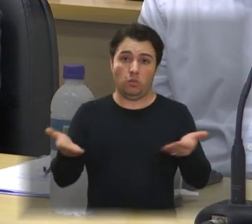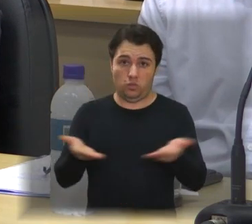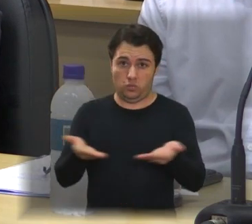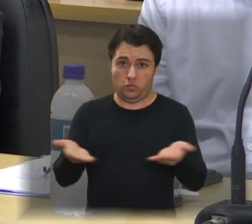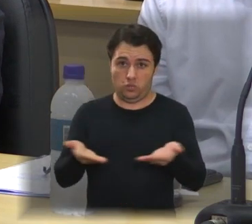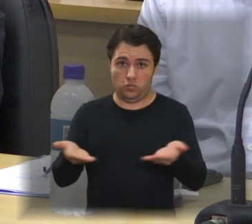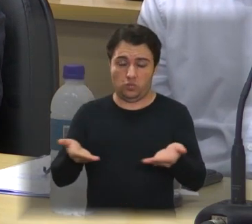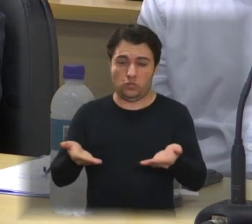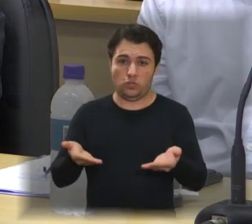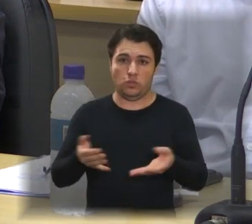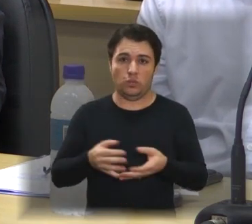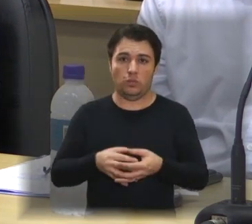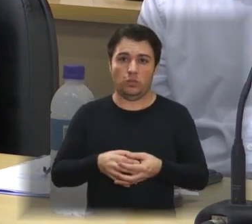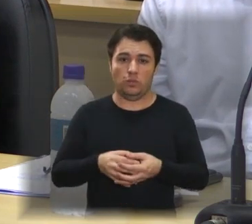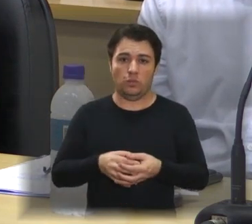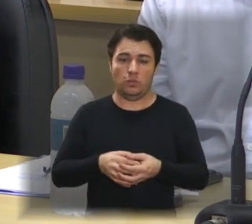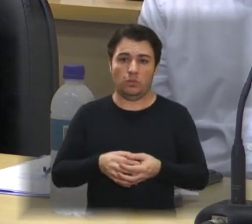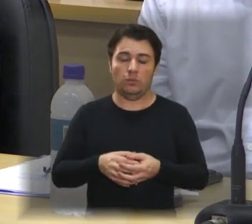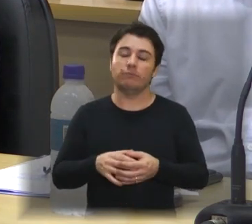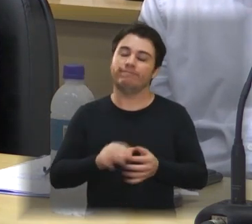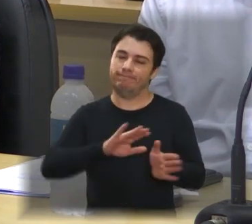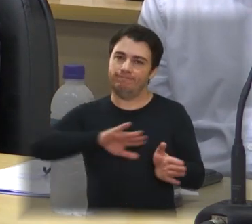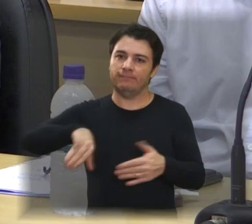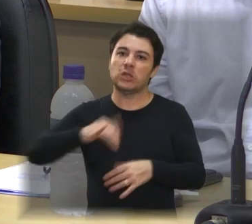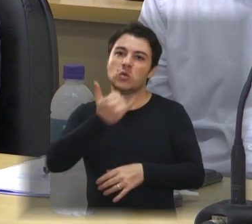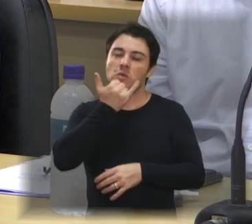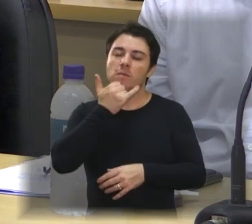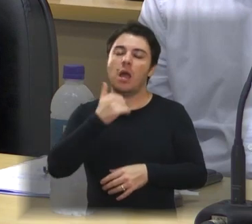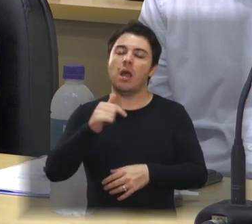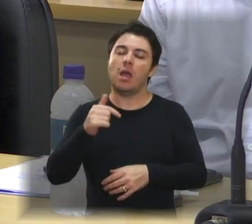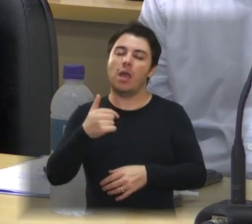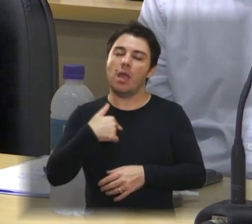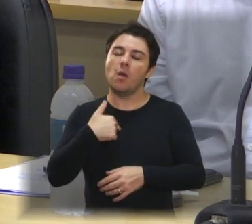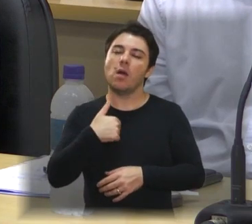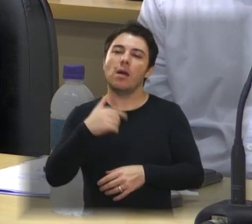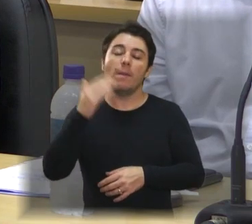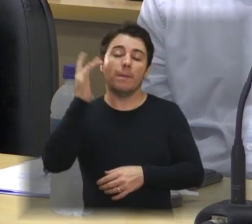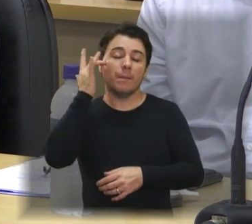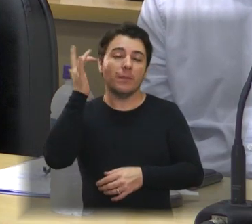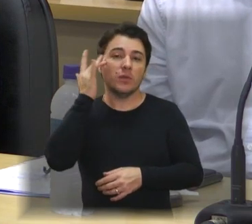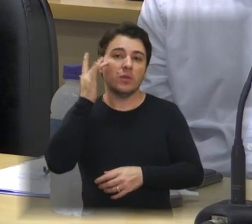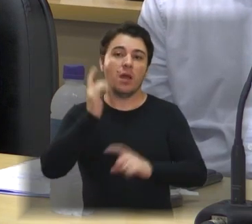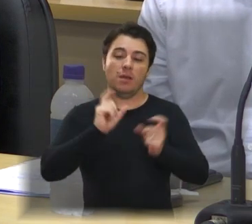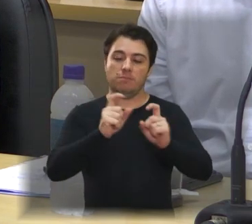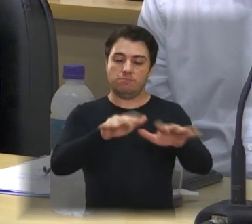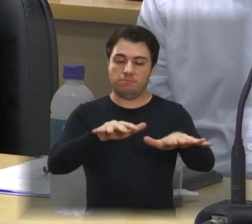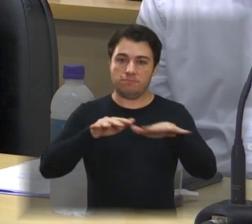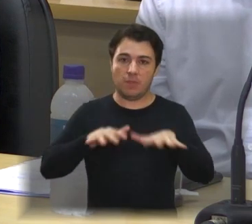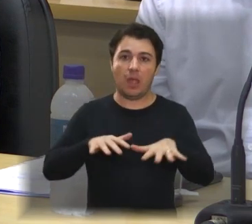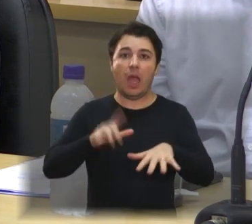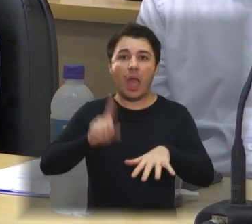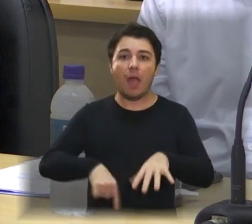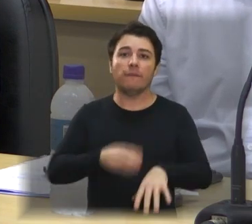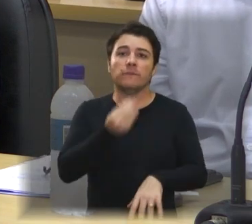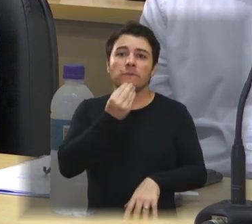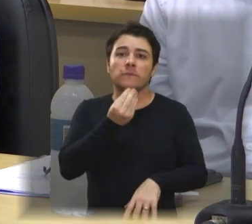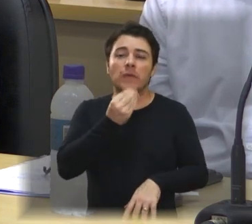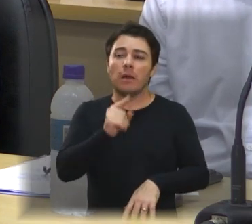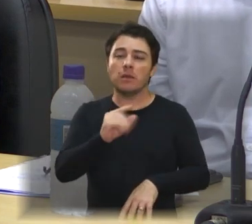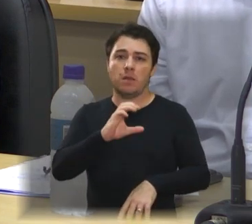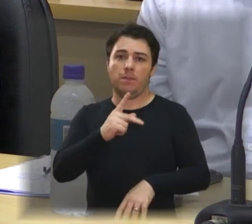ausência que essa audiência seja uma boa oportunidade para a CPFL dialogar com a sociedade